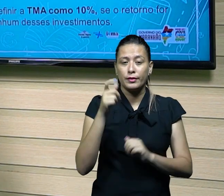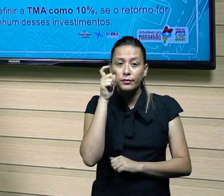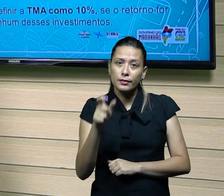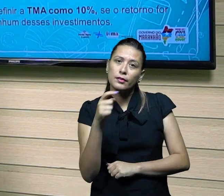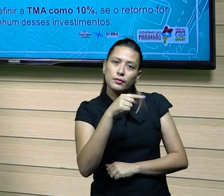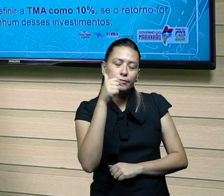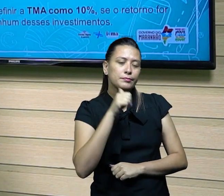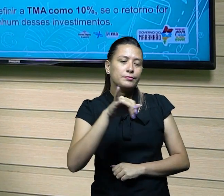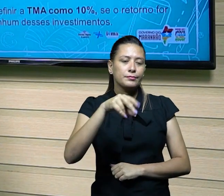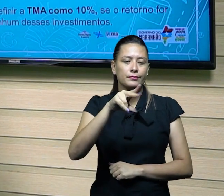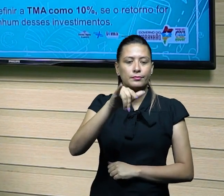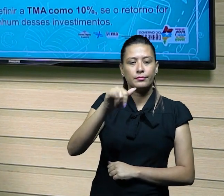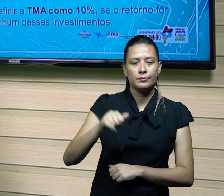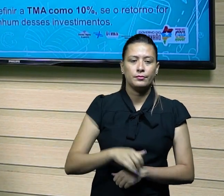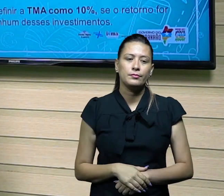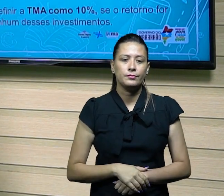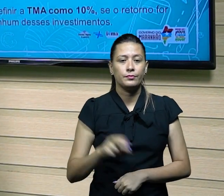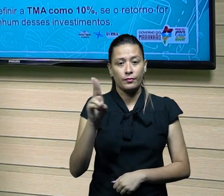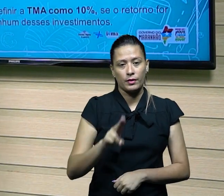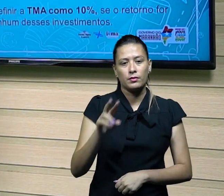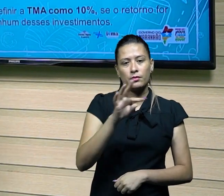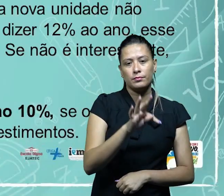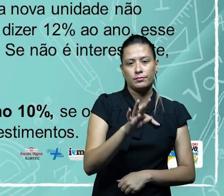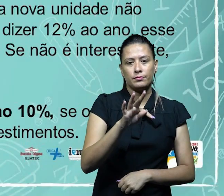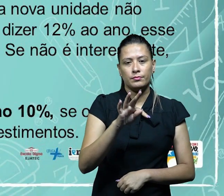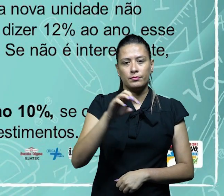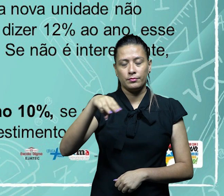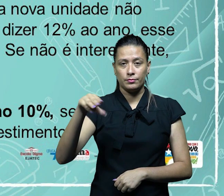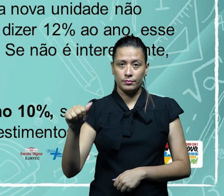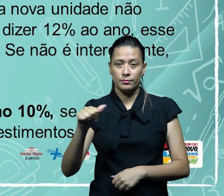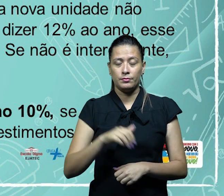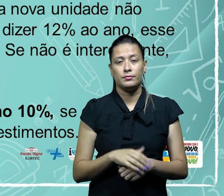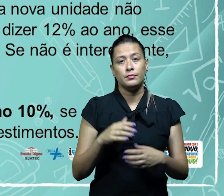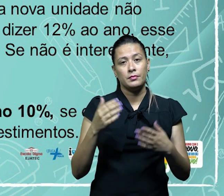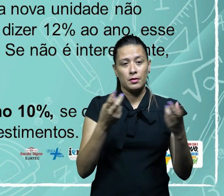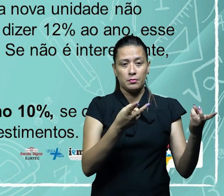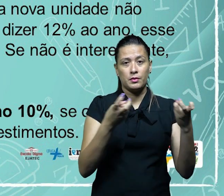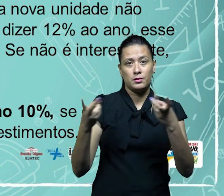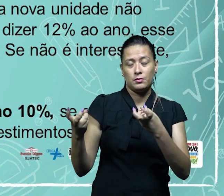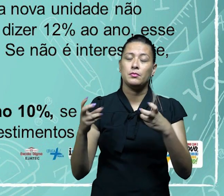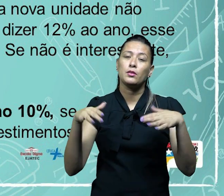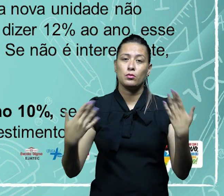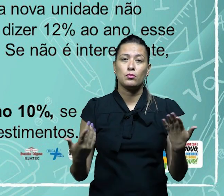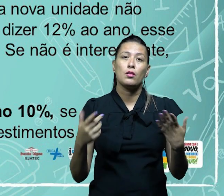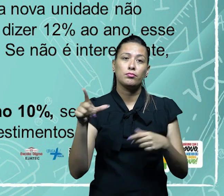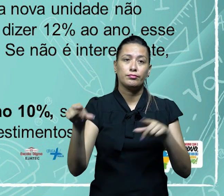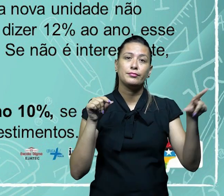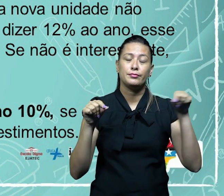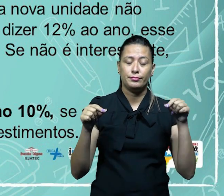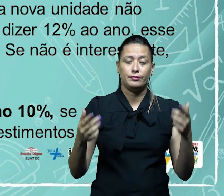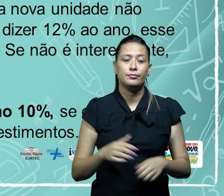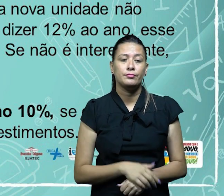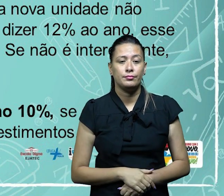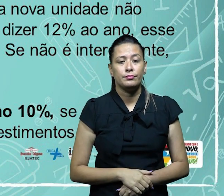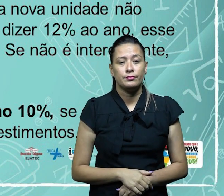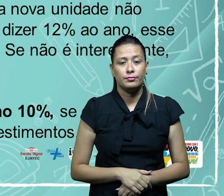dessa filial vai render 12% ao ano. É o que você aguarda. Mas se ela não começa a gerar esses 12% ao ano, você começa que esse